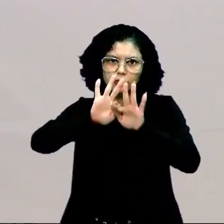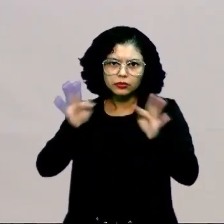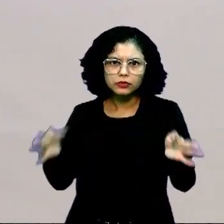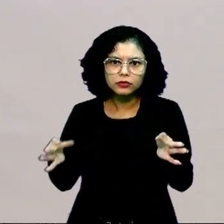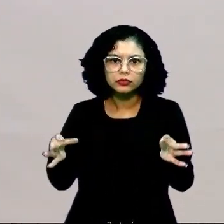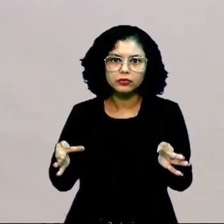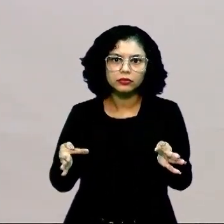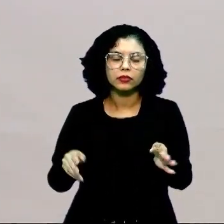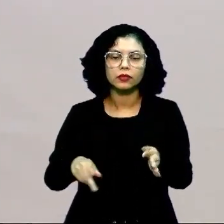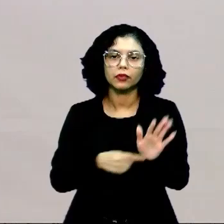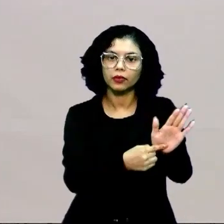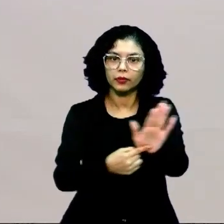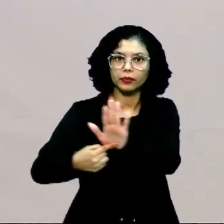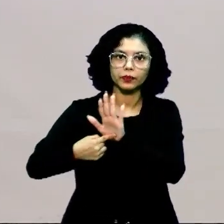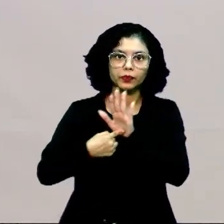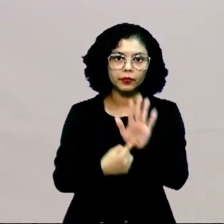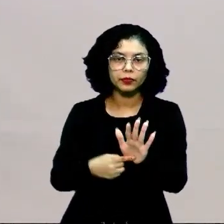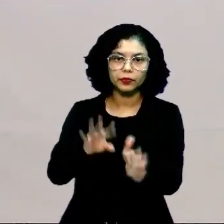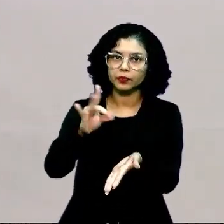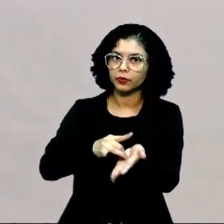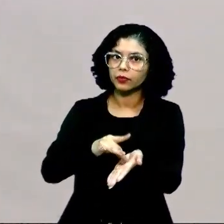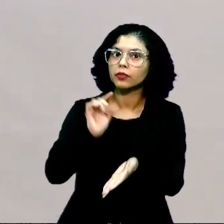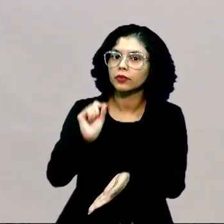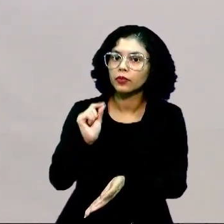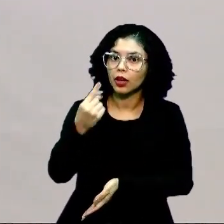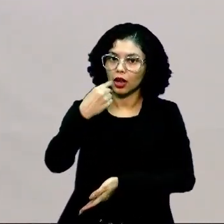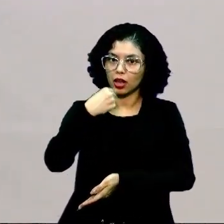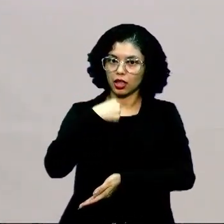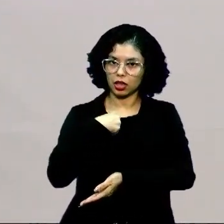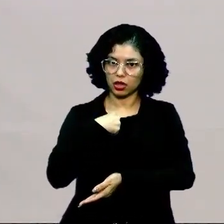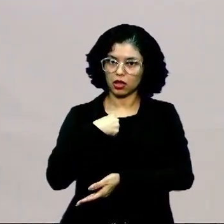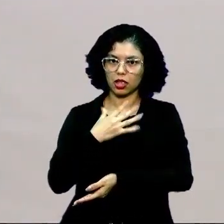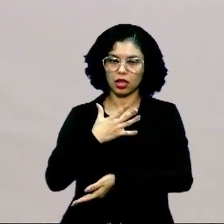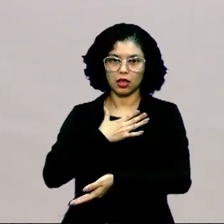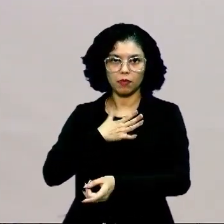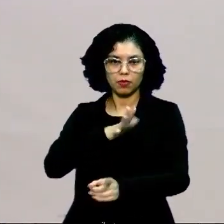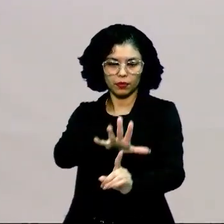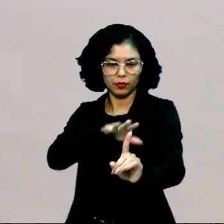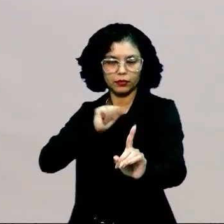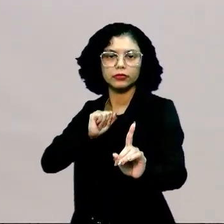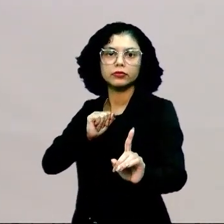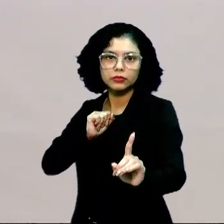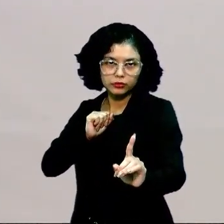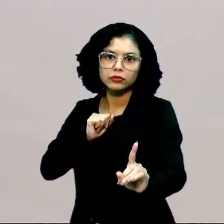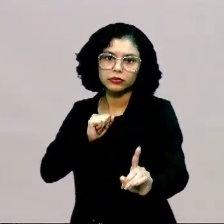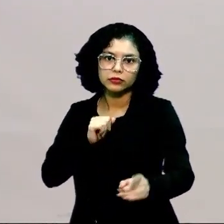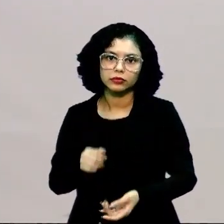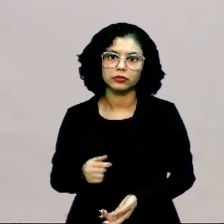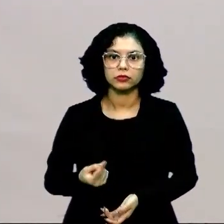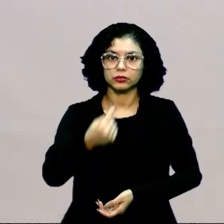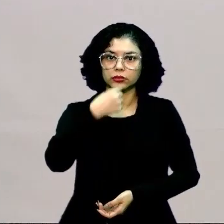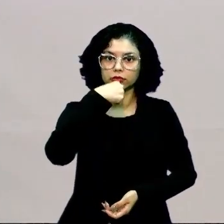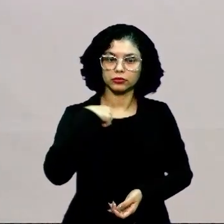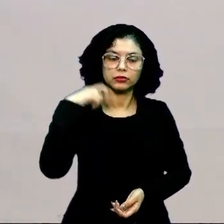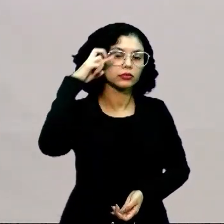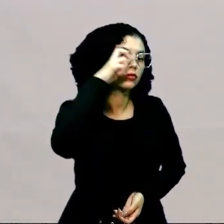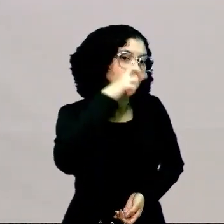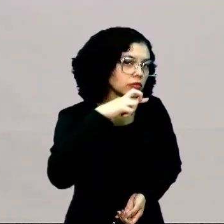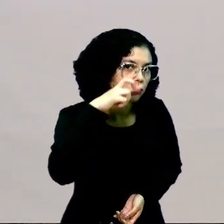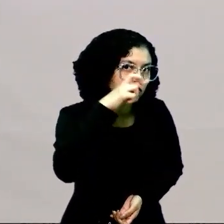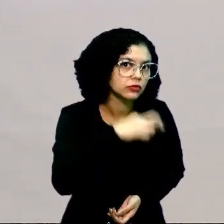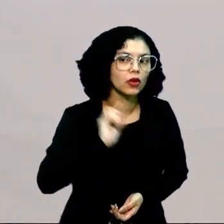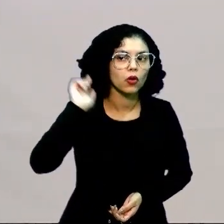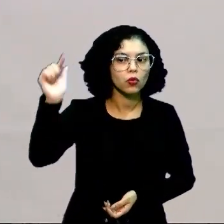simplesmente implica no fato de que eu tomo as minhas referências sociais e eu analiso